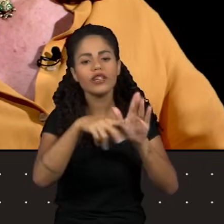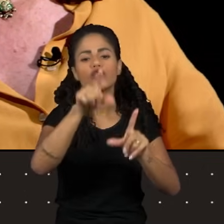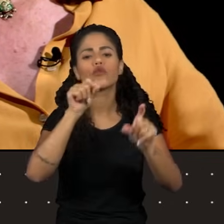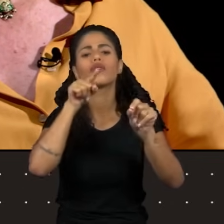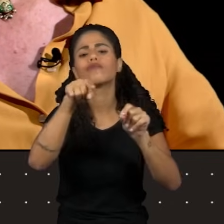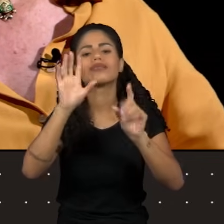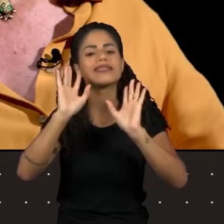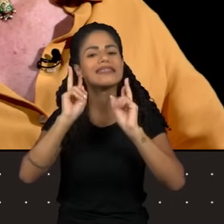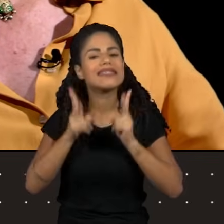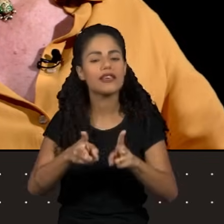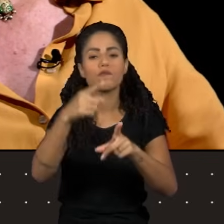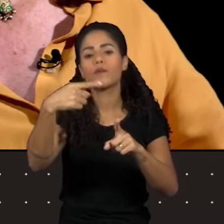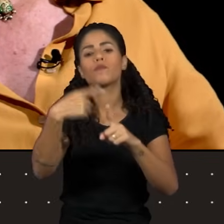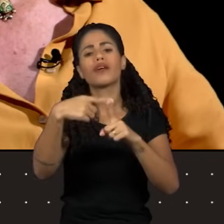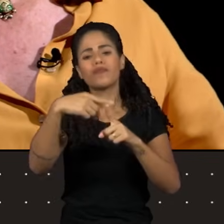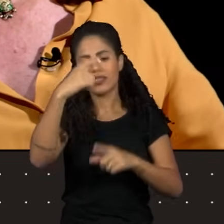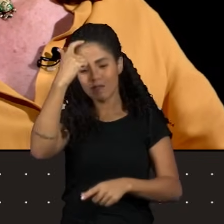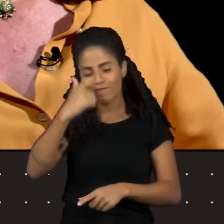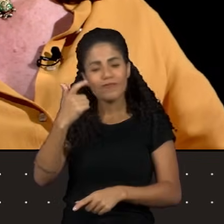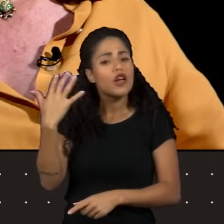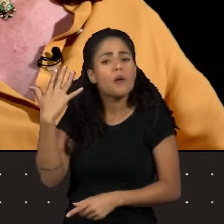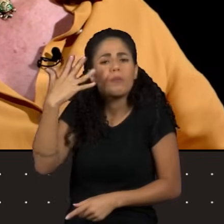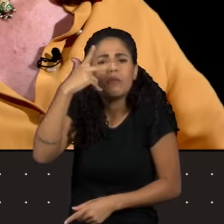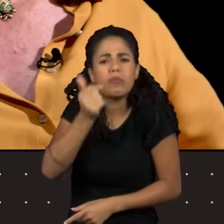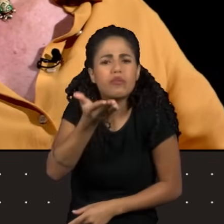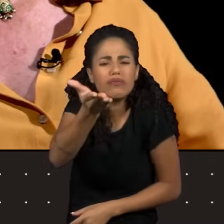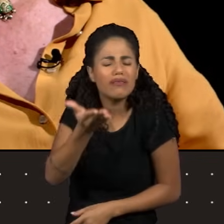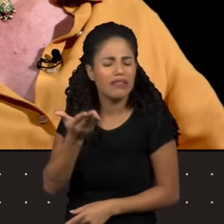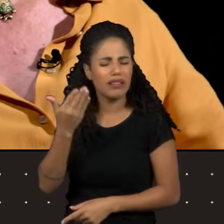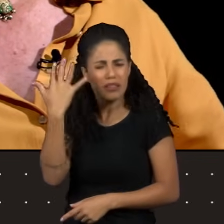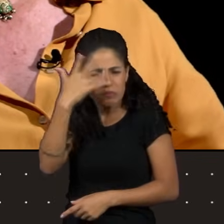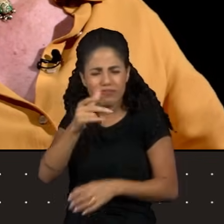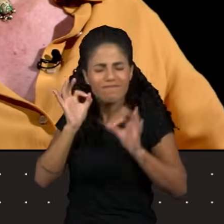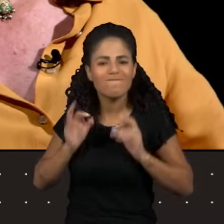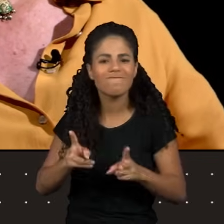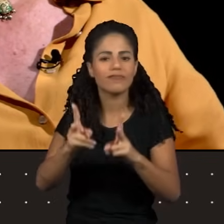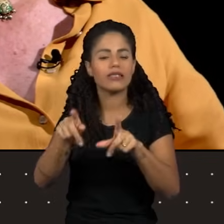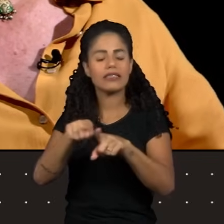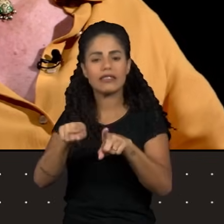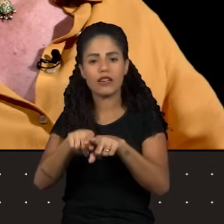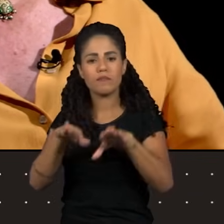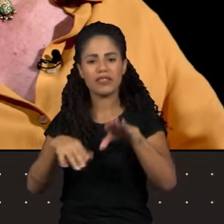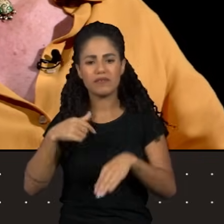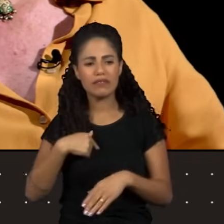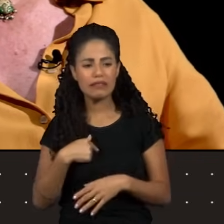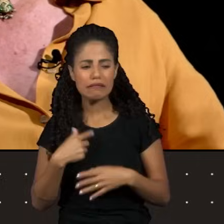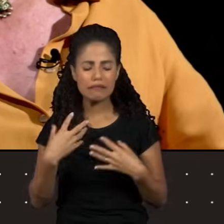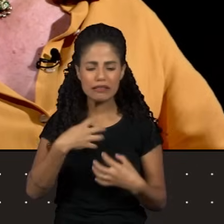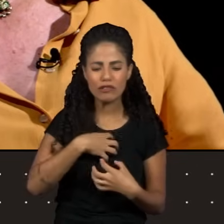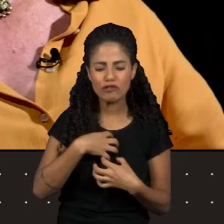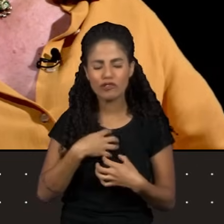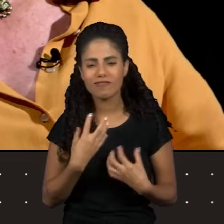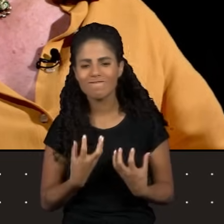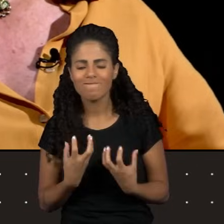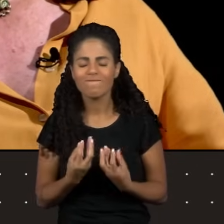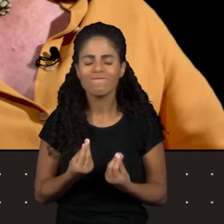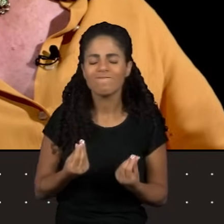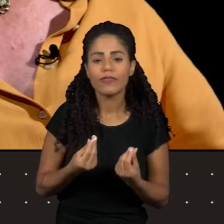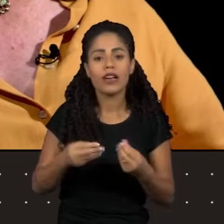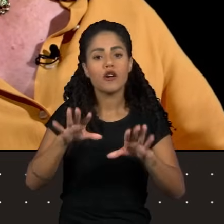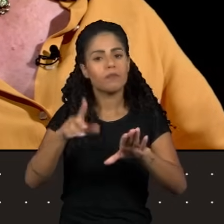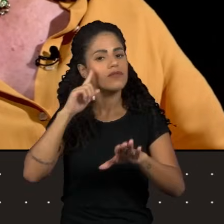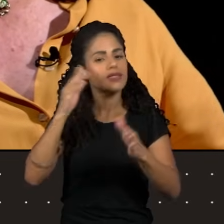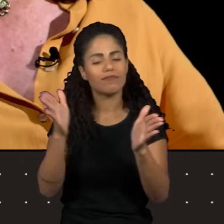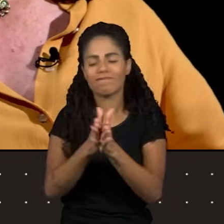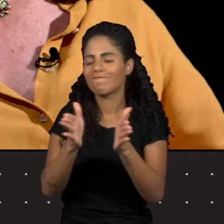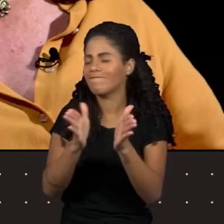E você era escalada por ser bela, mas graças a Deus, por baixo dessa beleza toda, havia um estofo de atriz